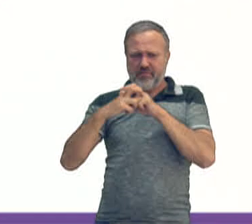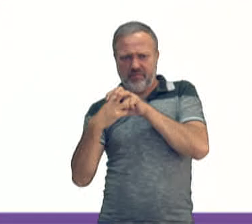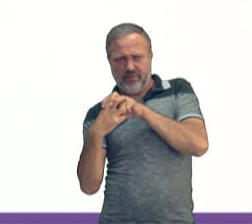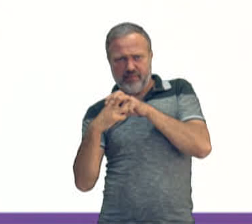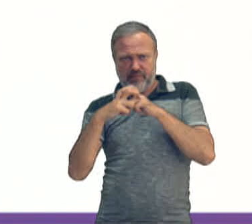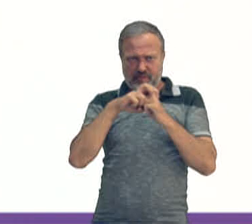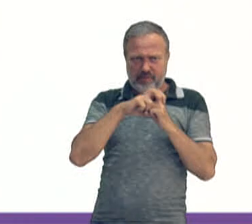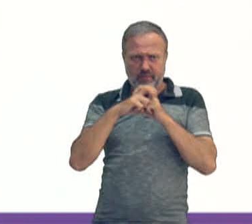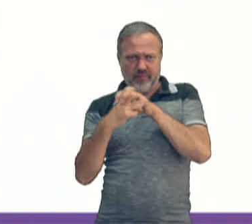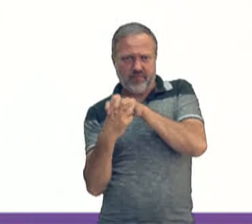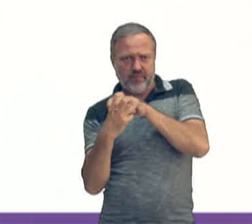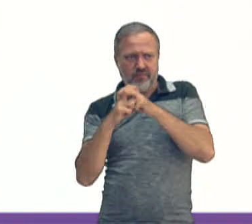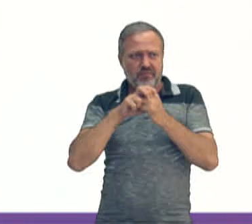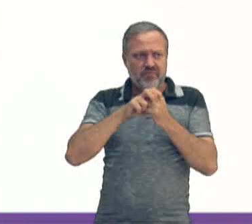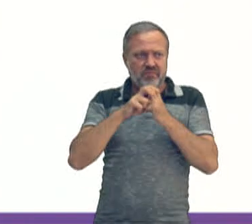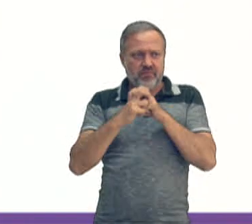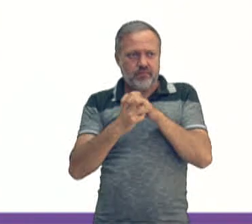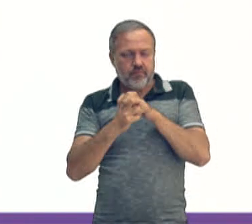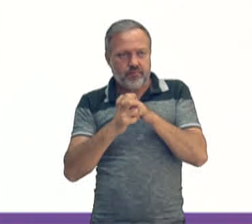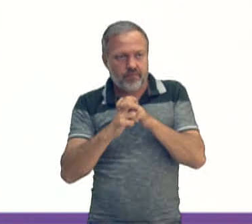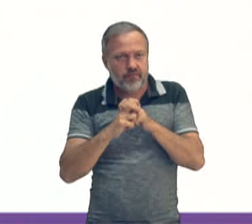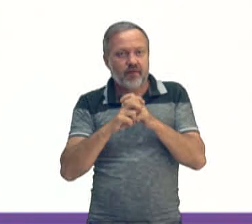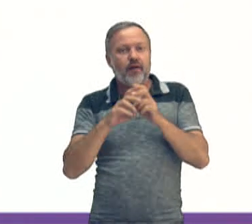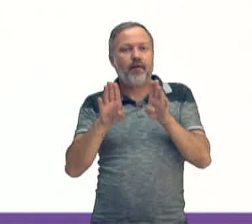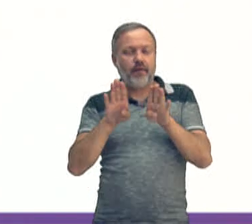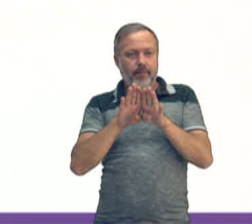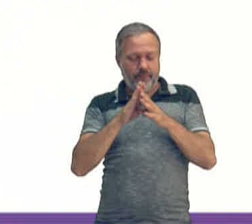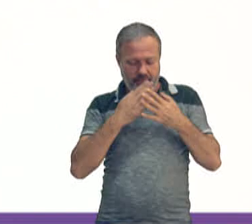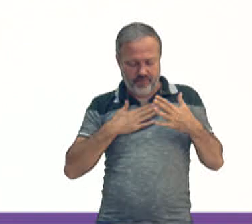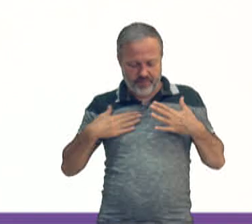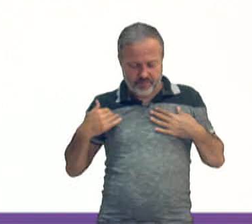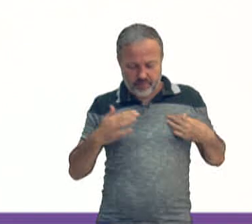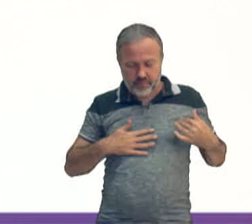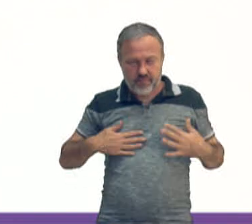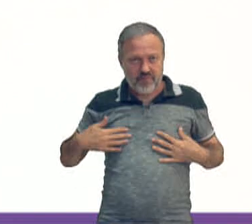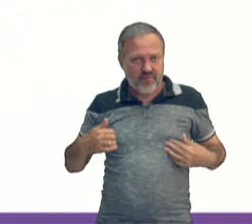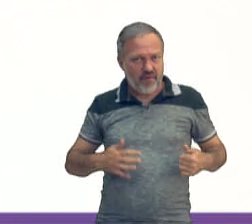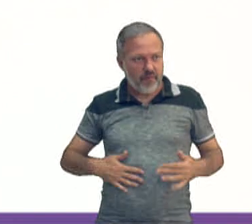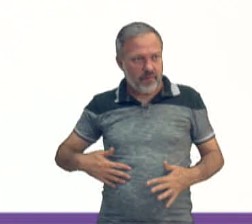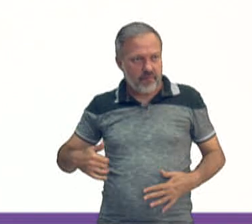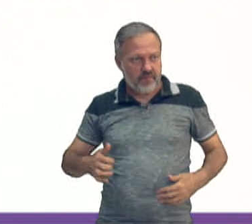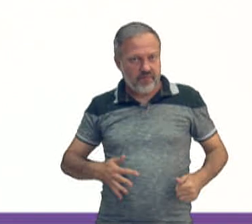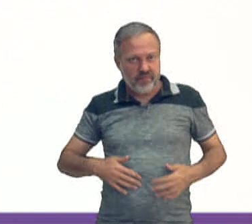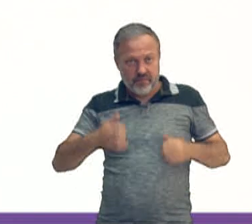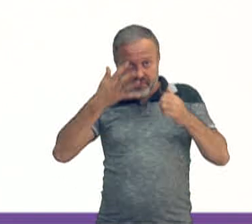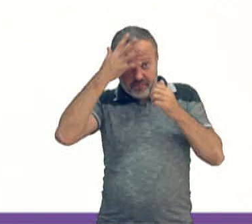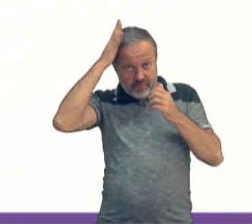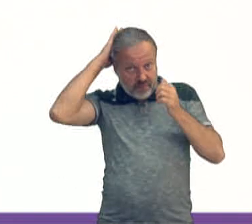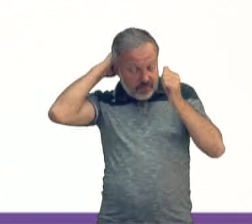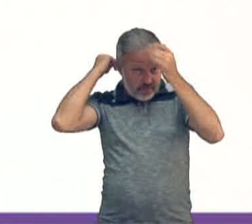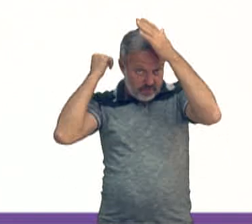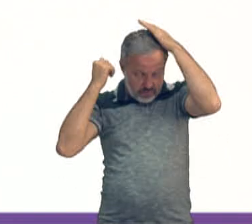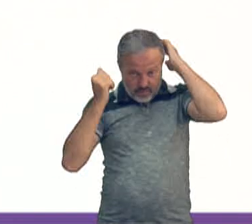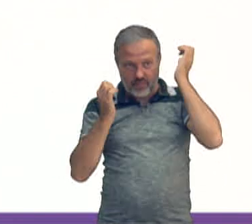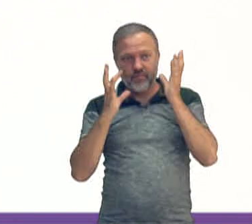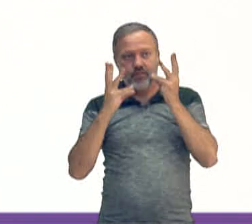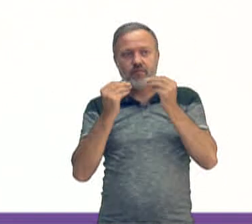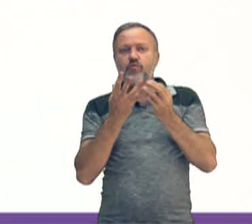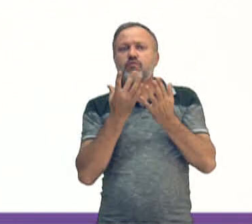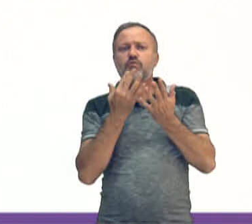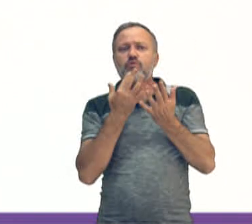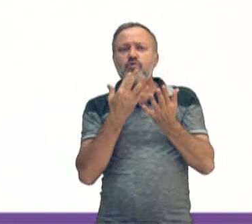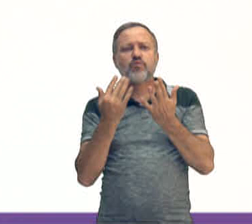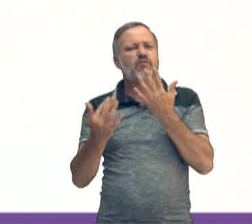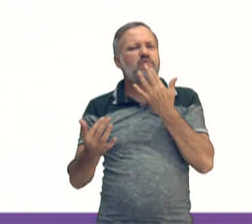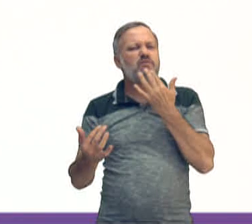Uka-Uka. Eles passam ervas na pele, pintam seu corpo, seu cabelo com jenipapo e urucum. Tudo isso com o